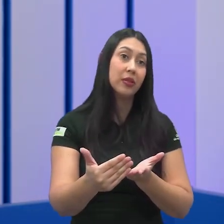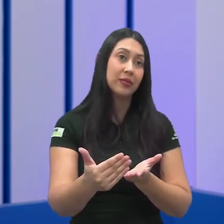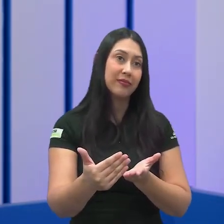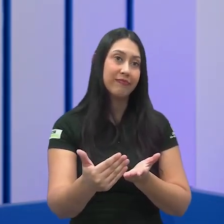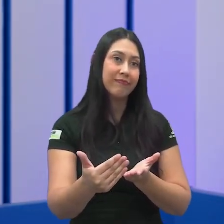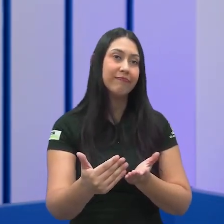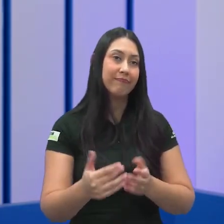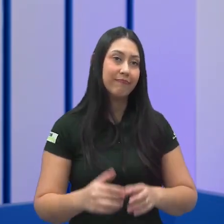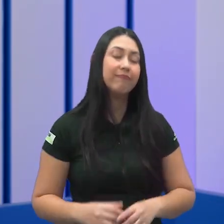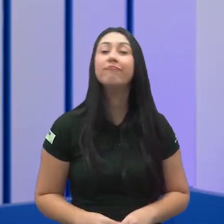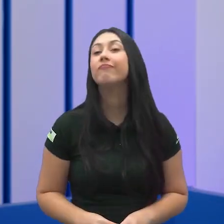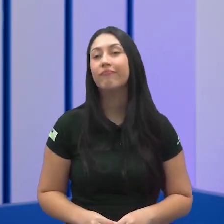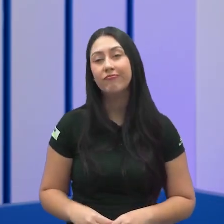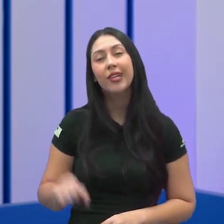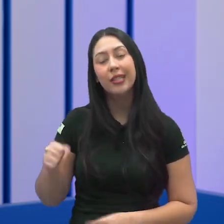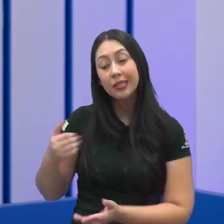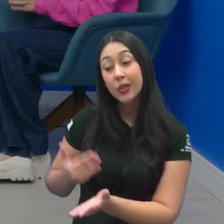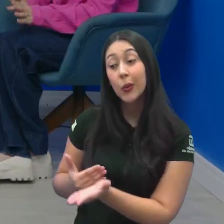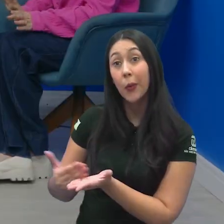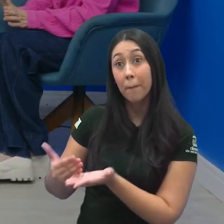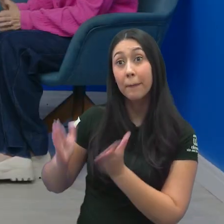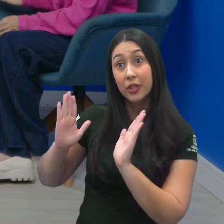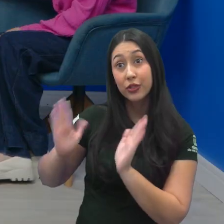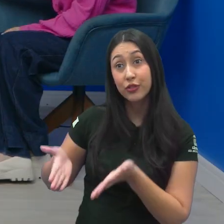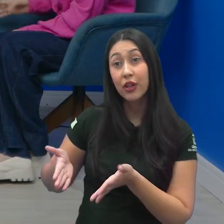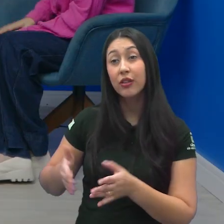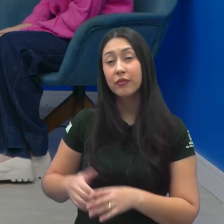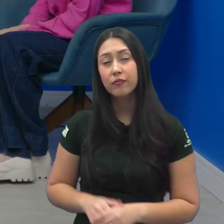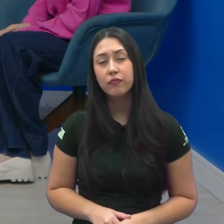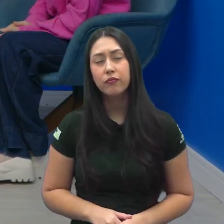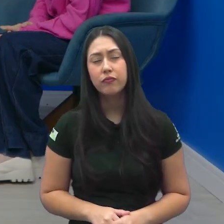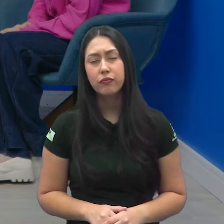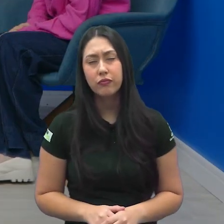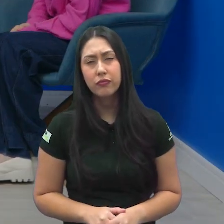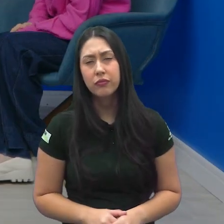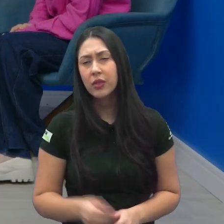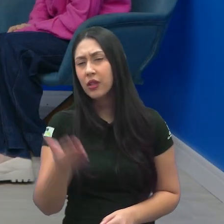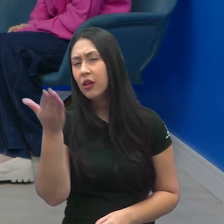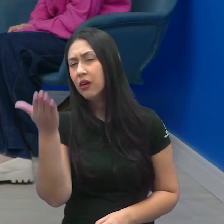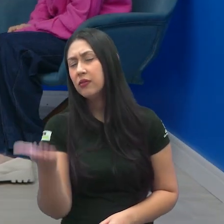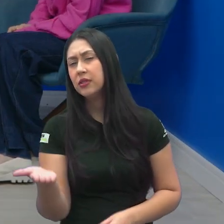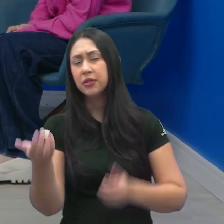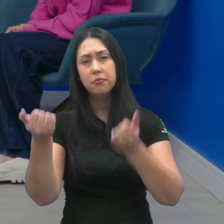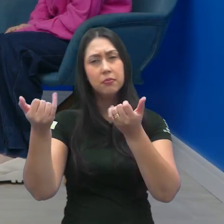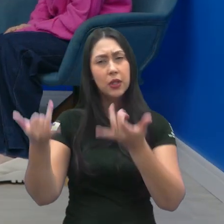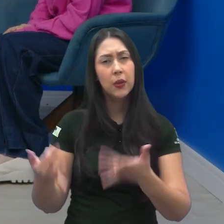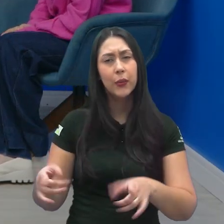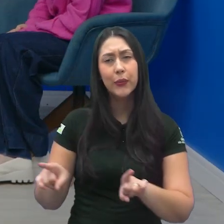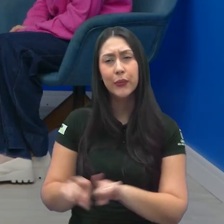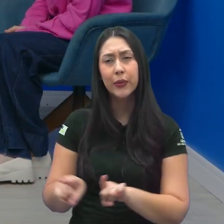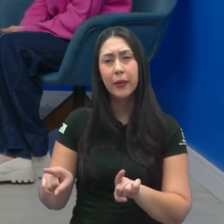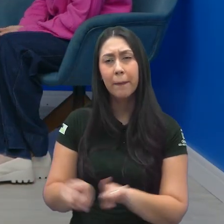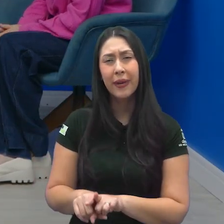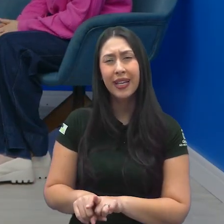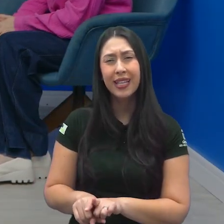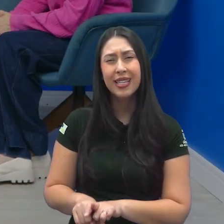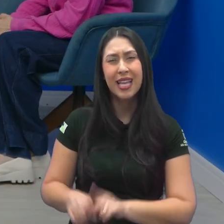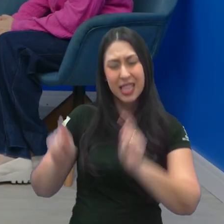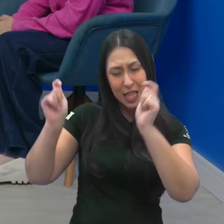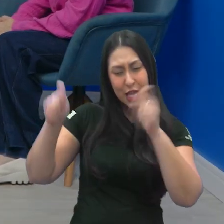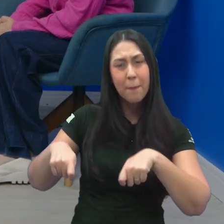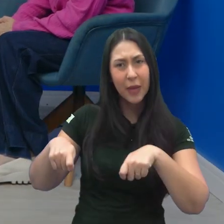ela é empregada, né, por exemplo. Já desde o começo da carreira. Já né? desde o começo. E você falou, professora, sobre essa questão